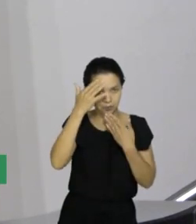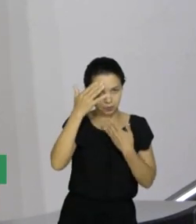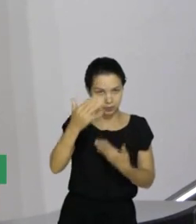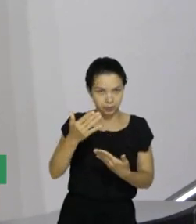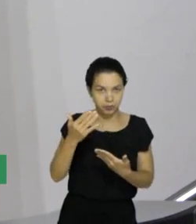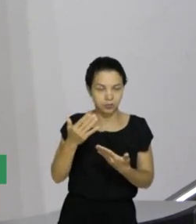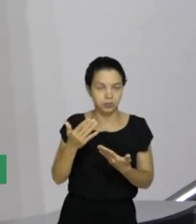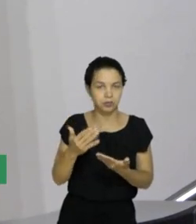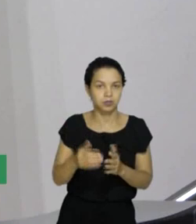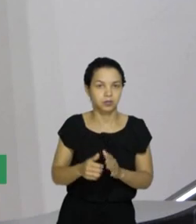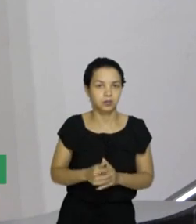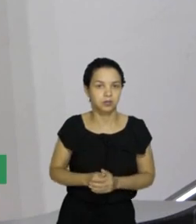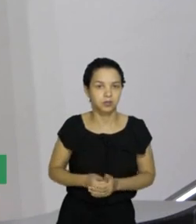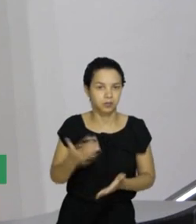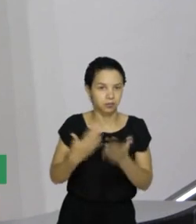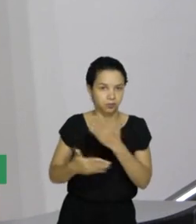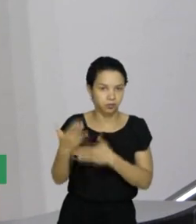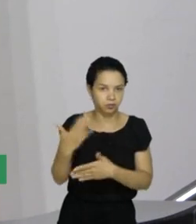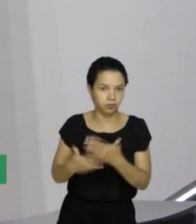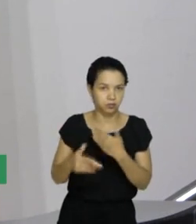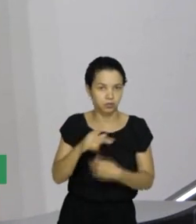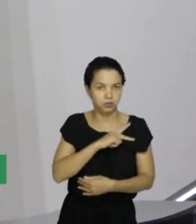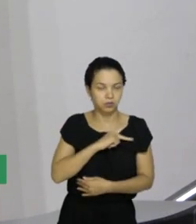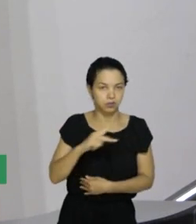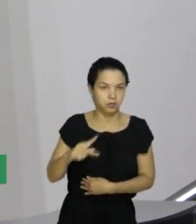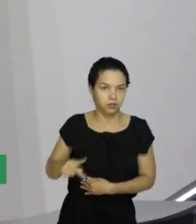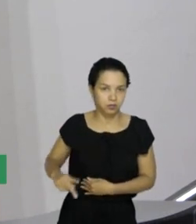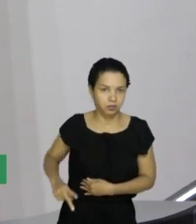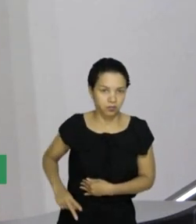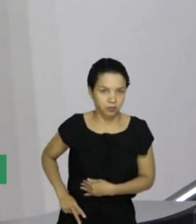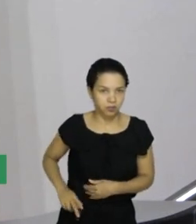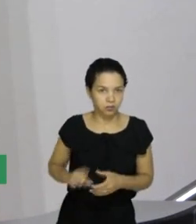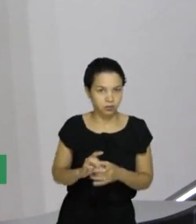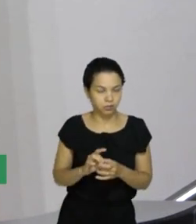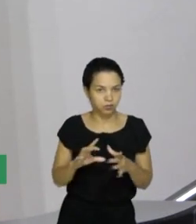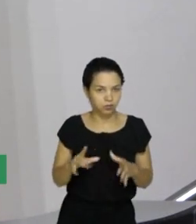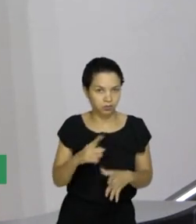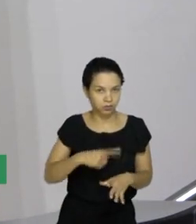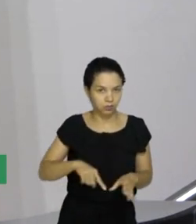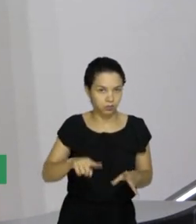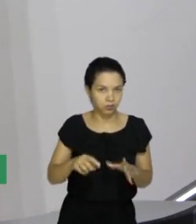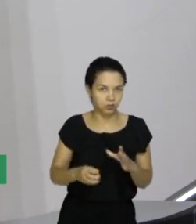que a época foi o presidente que permitiu nós implantar